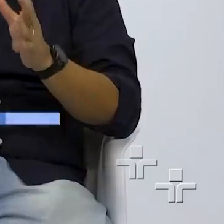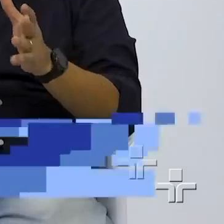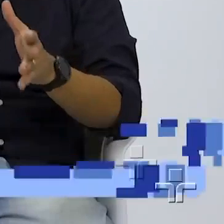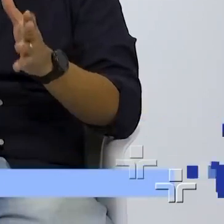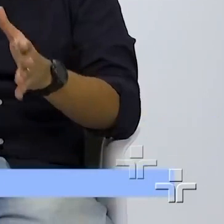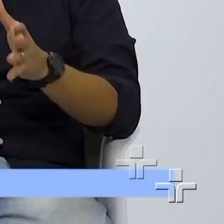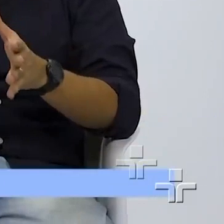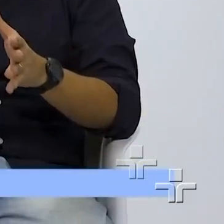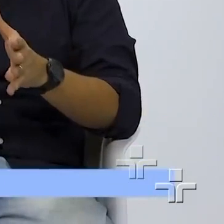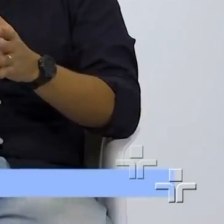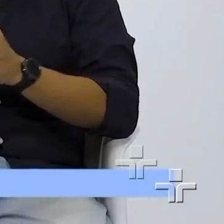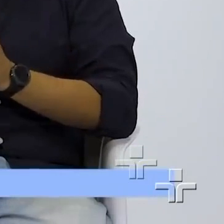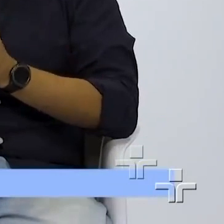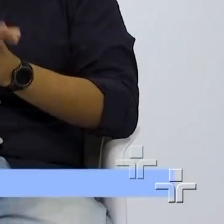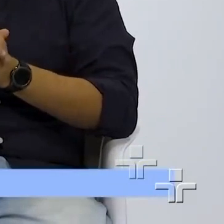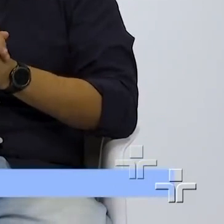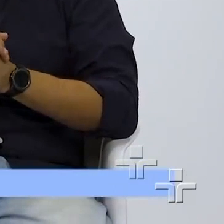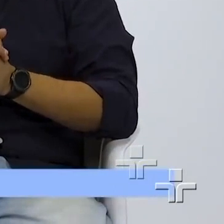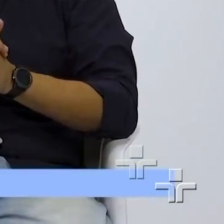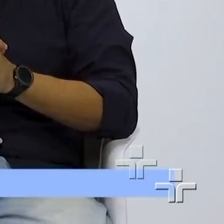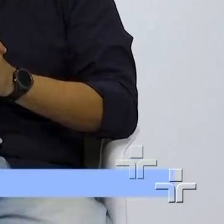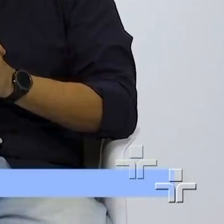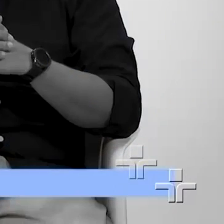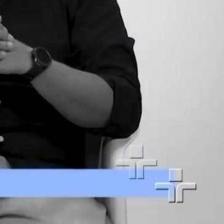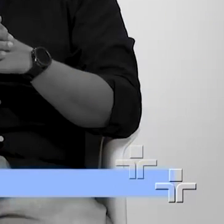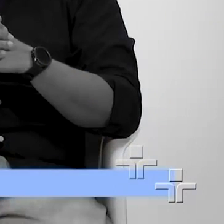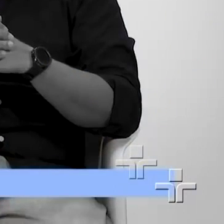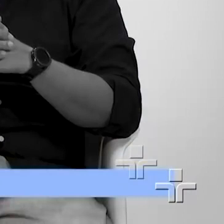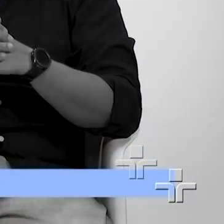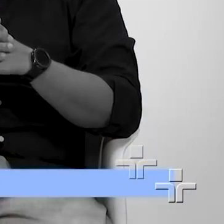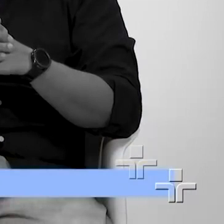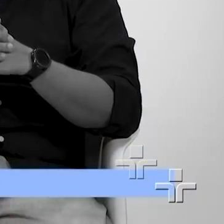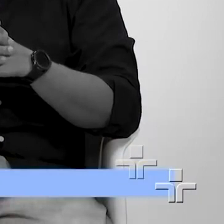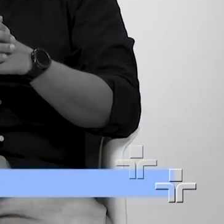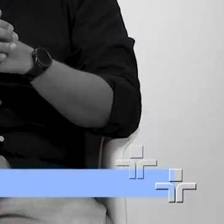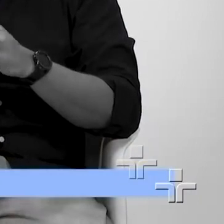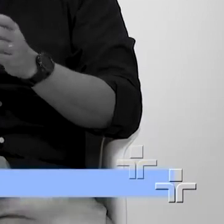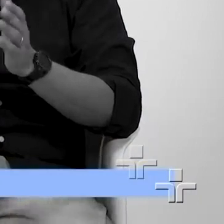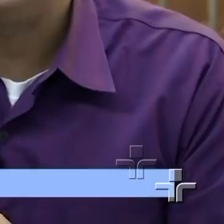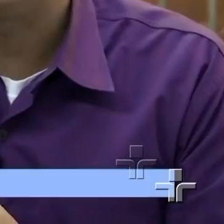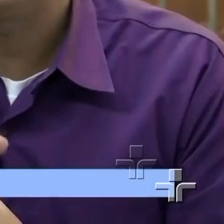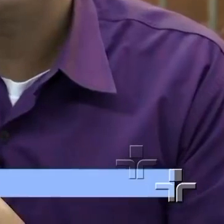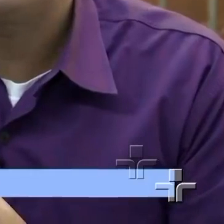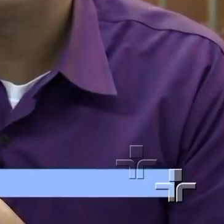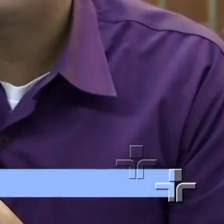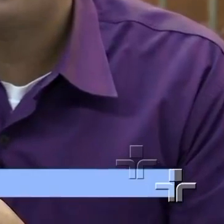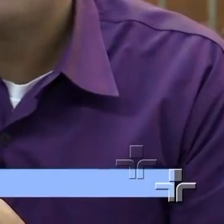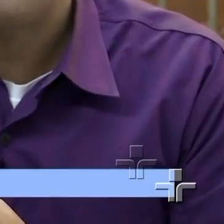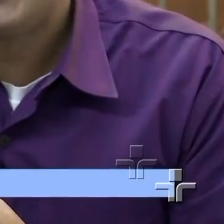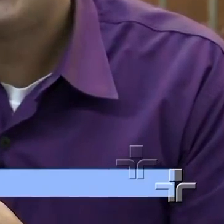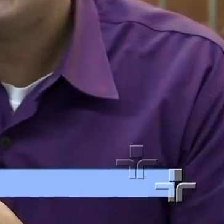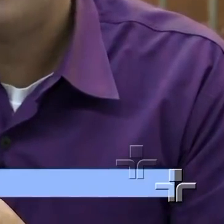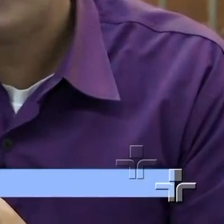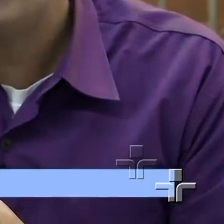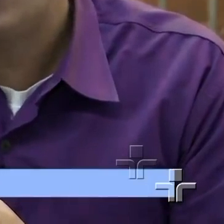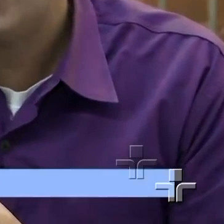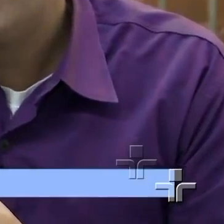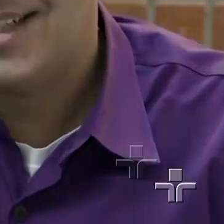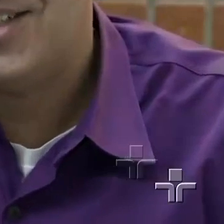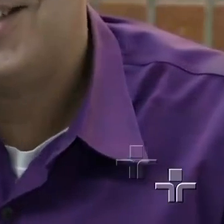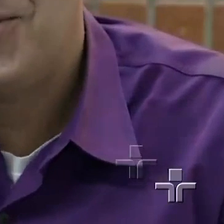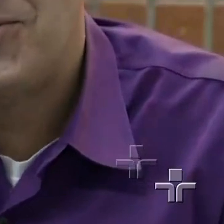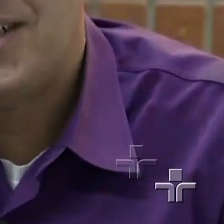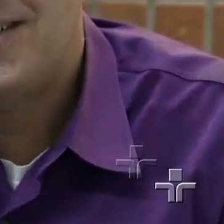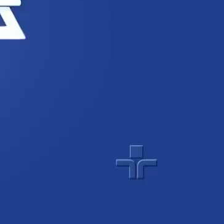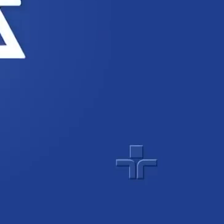importante. E é toda terça-feira no canal da Cultura Digital, youtube.com/TV Cultura. youtube.com/TV